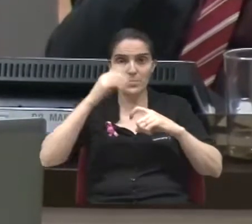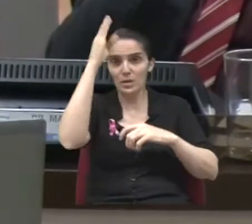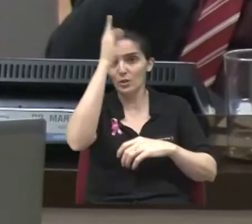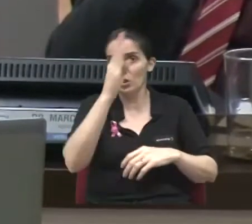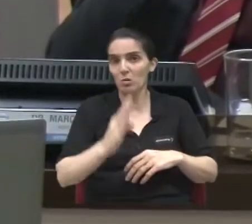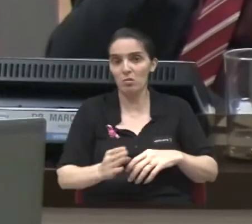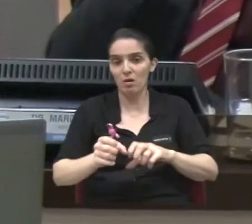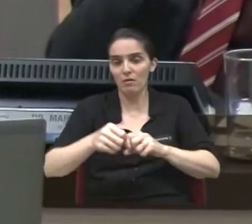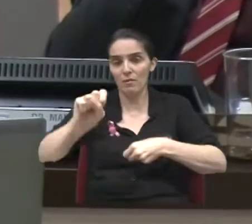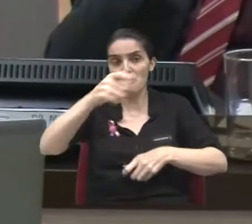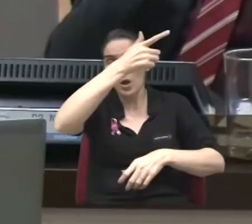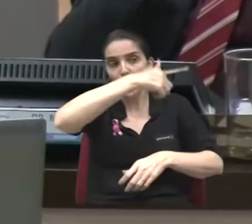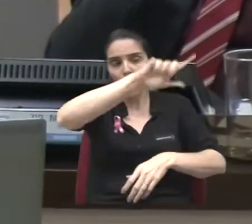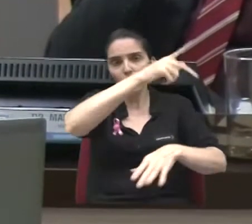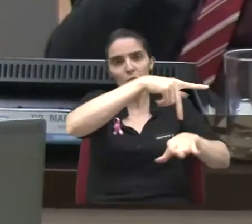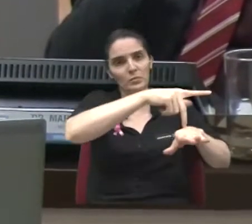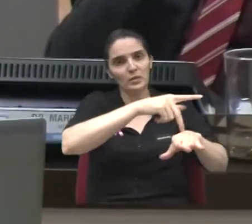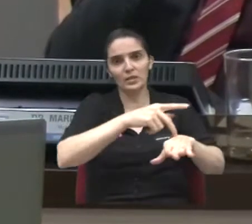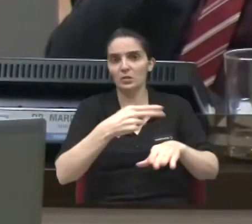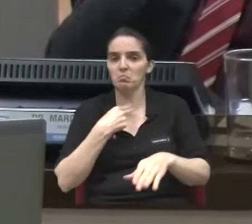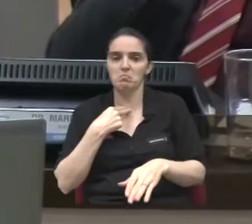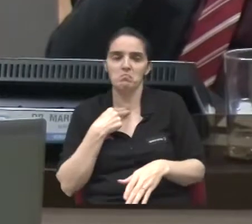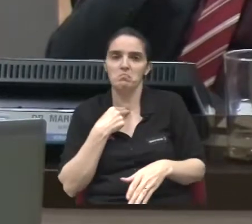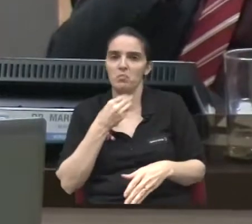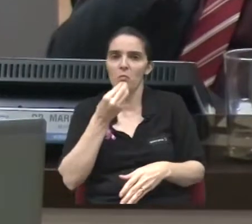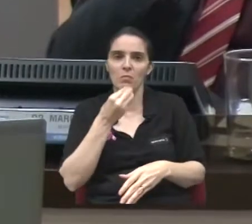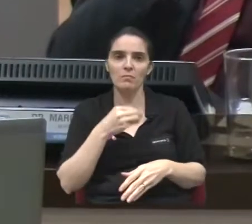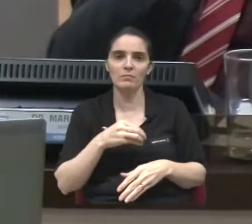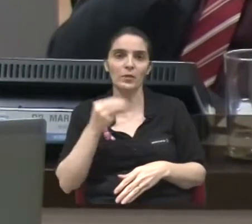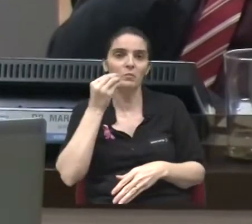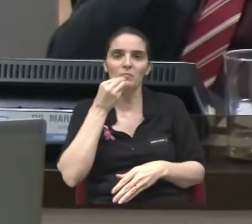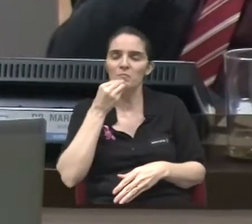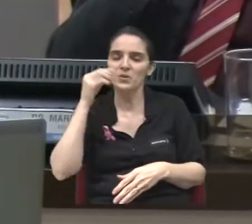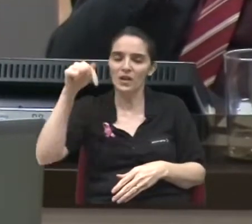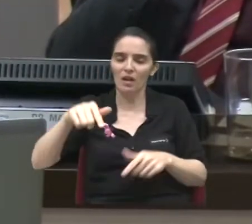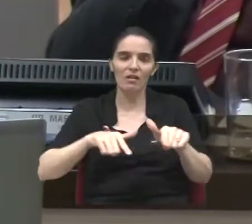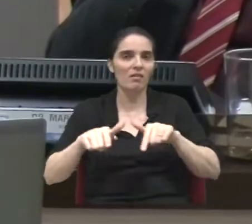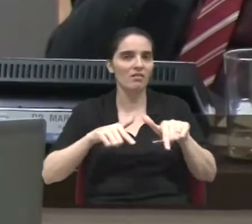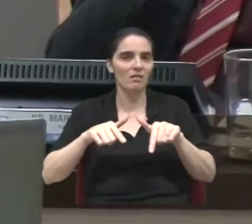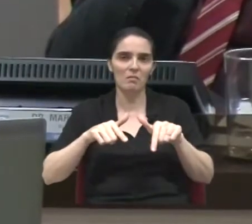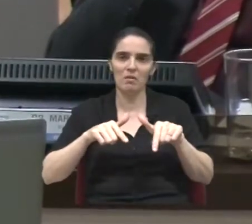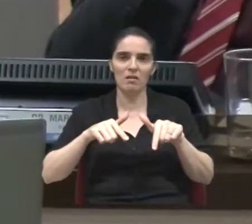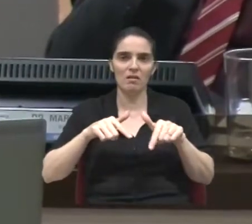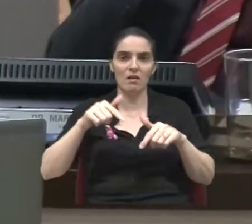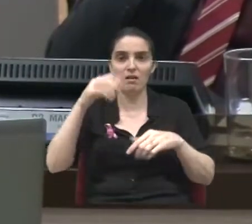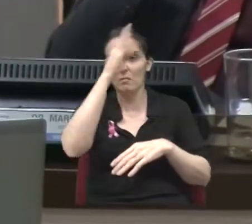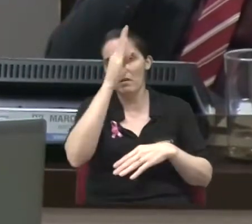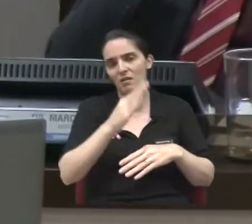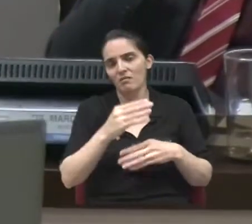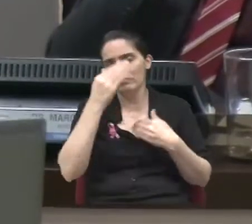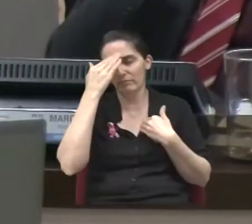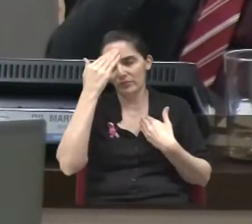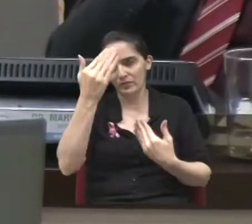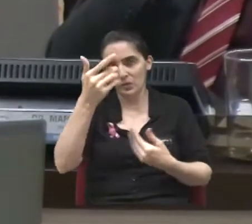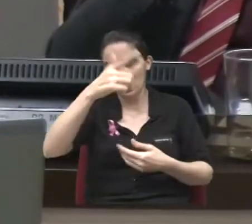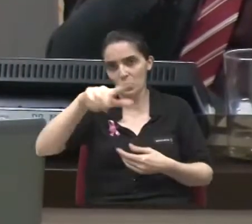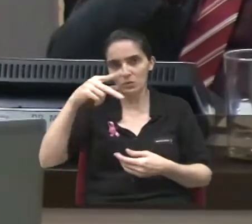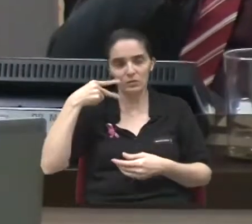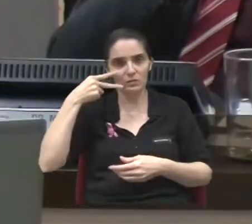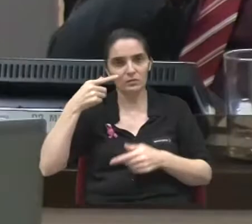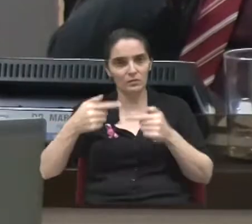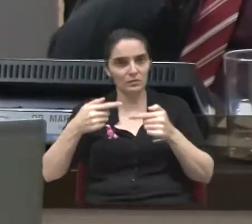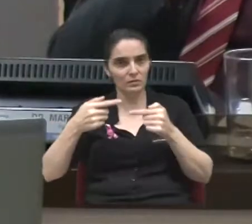país, ele não está tendo a oportunidade de fazer o Revalida aqui no nosso Brasil. Muito obrigada. Mais algum vereador deseja discutir o